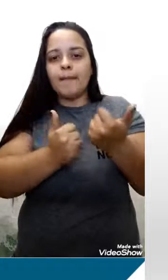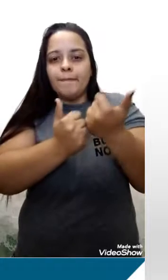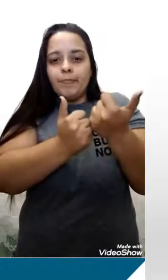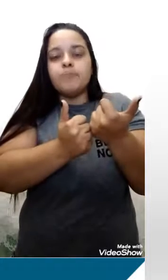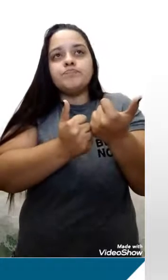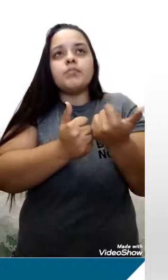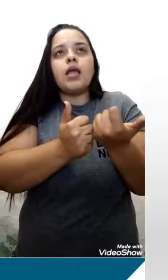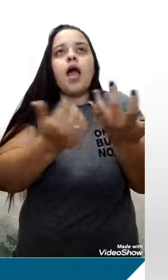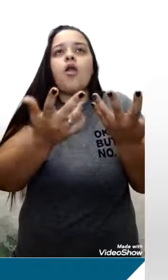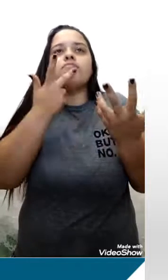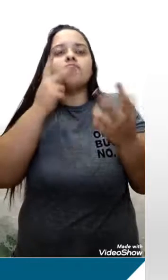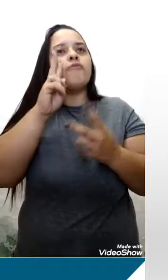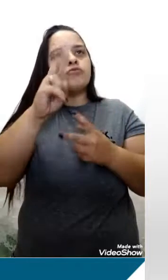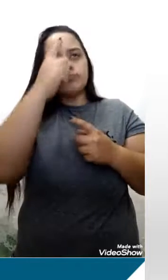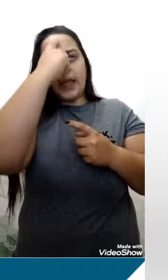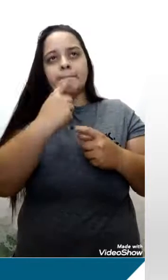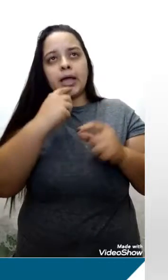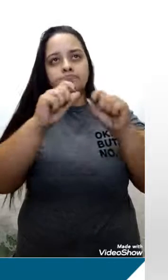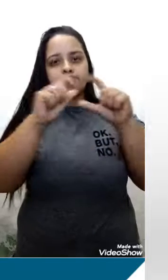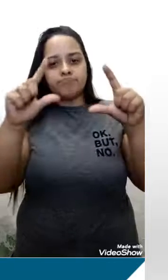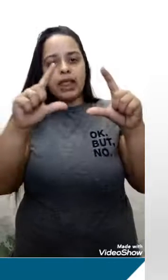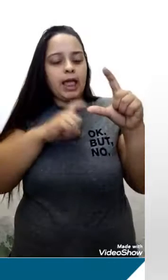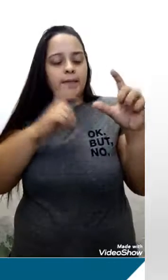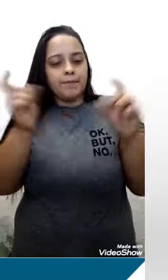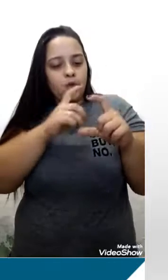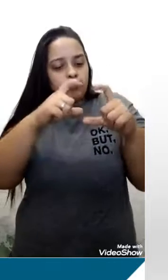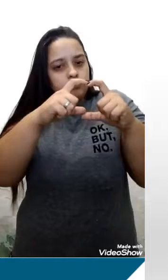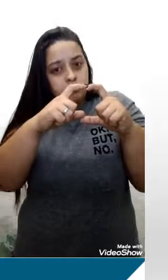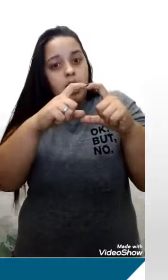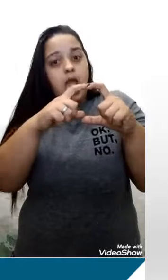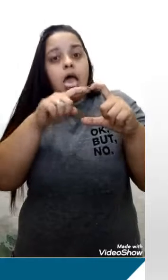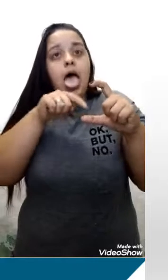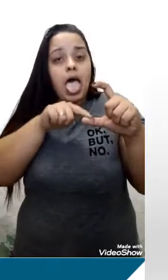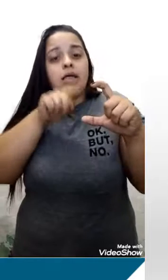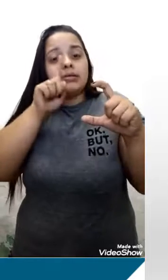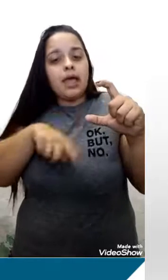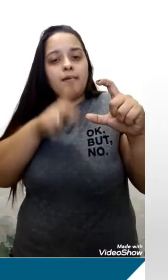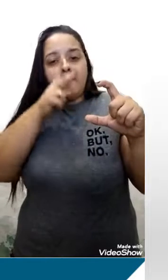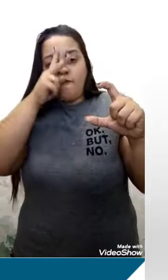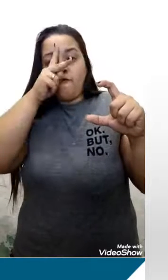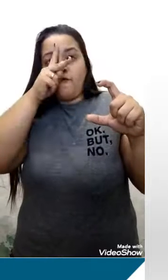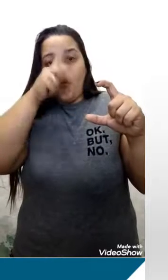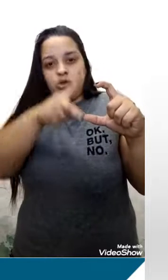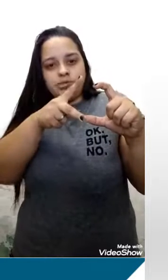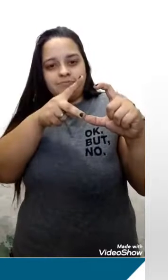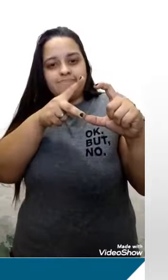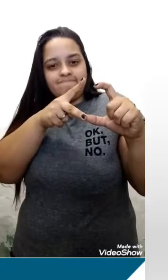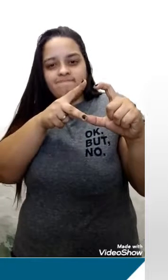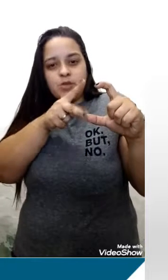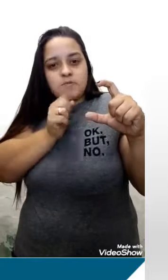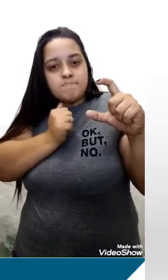Analisando a figura, podemos ver que nós temos um corpo e sobre esse corpo é aplicado